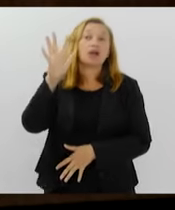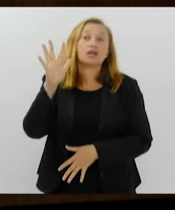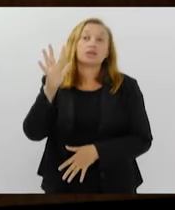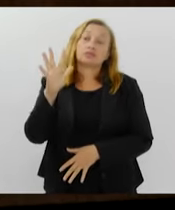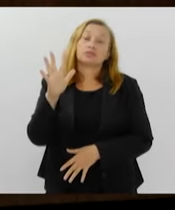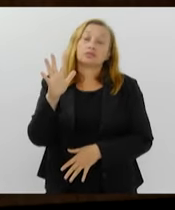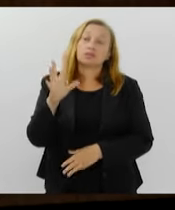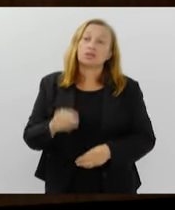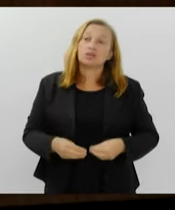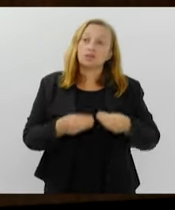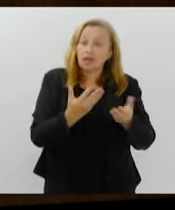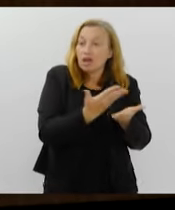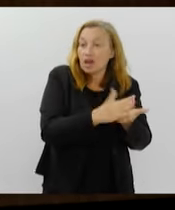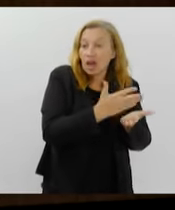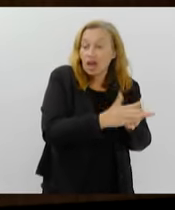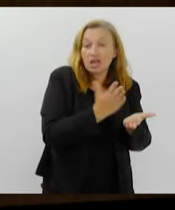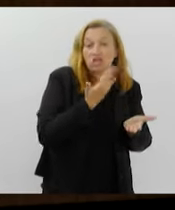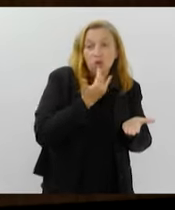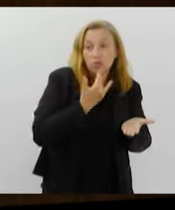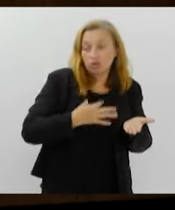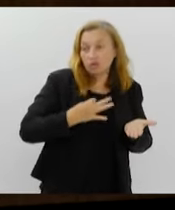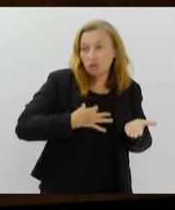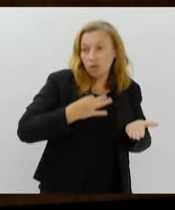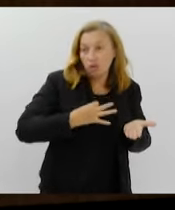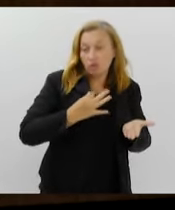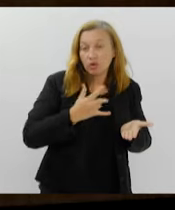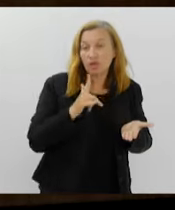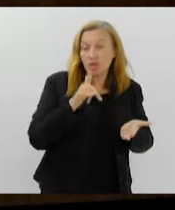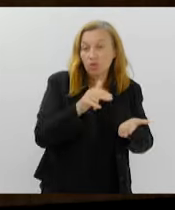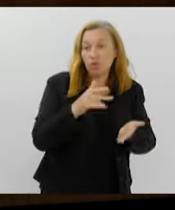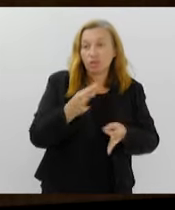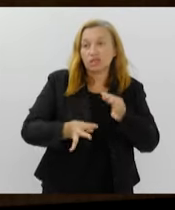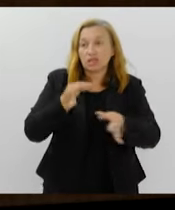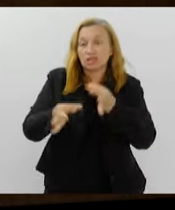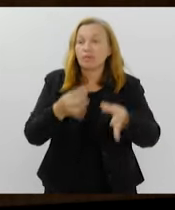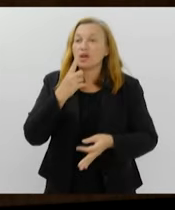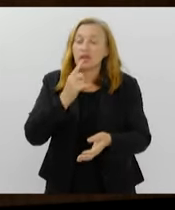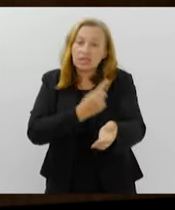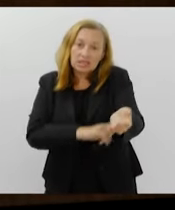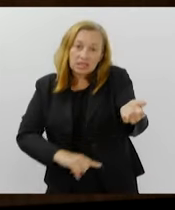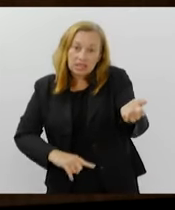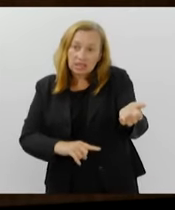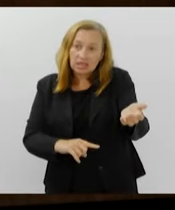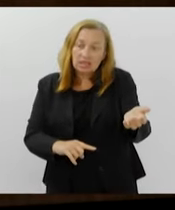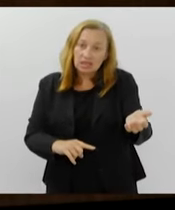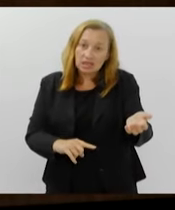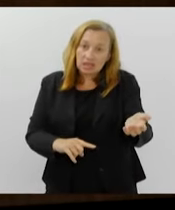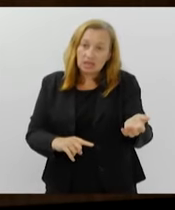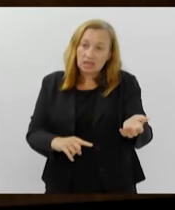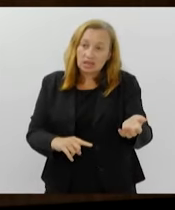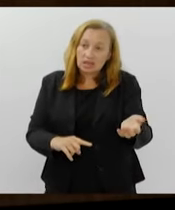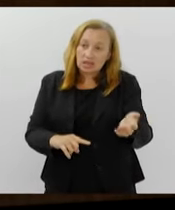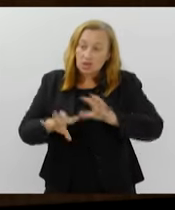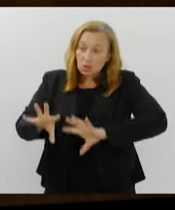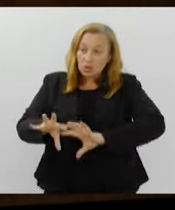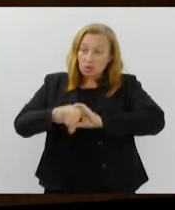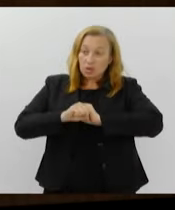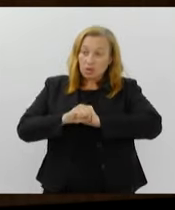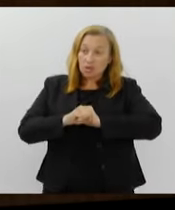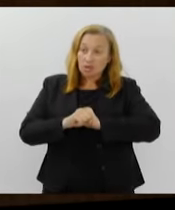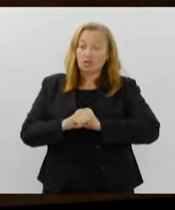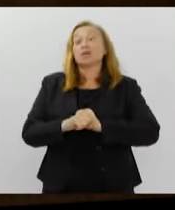a resto de comida e de roupa o mesmo tratamento de sangue contaminado ou agulha Então você tem que